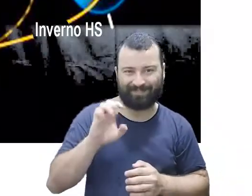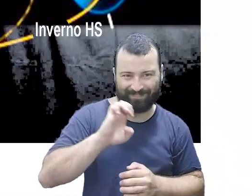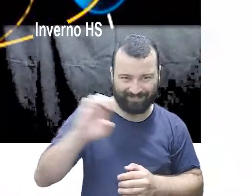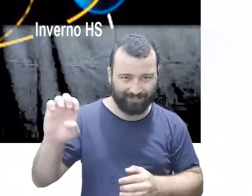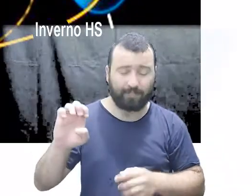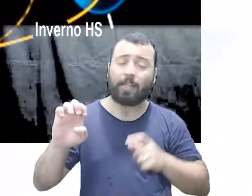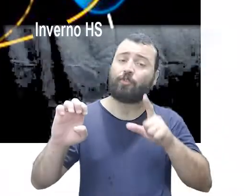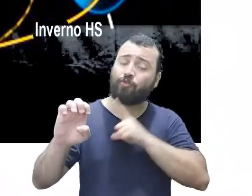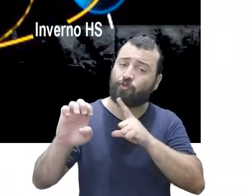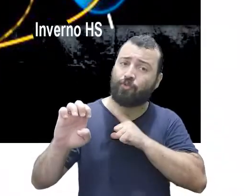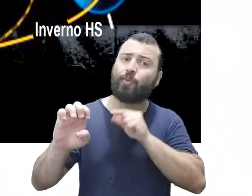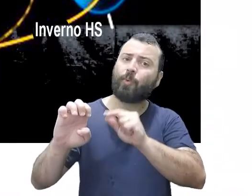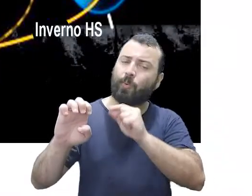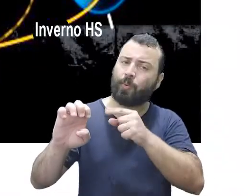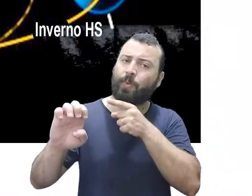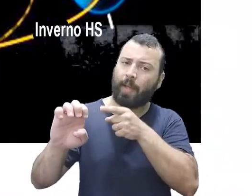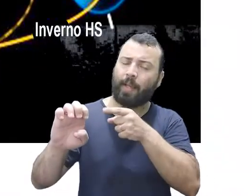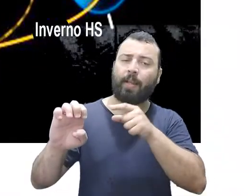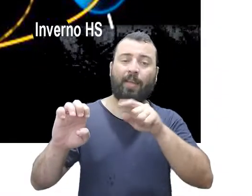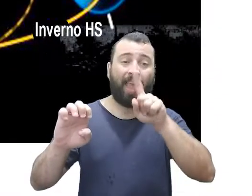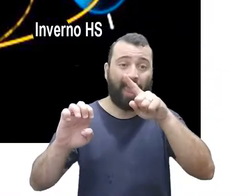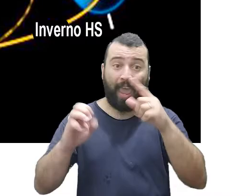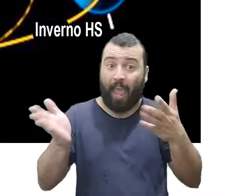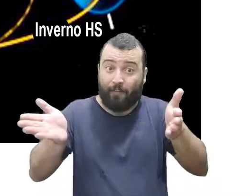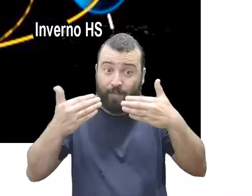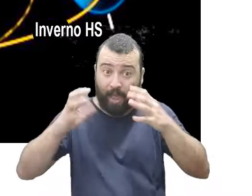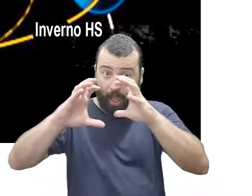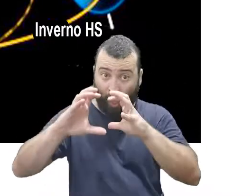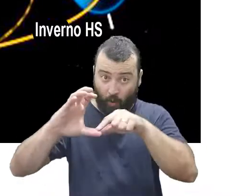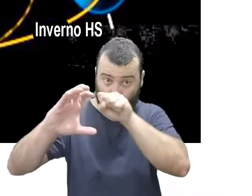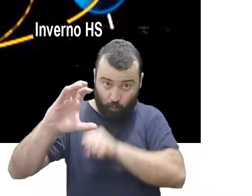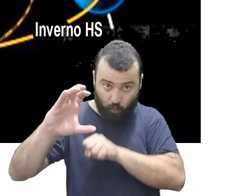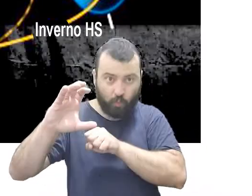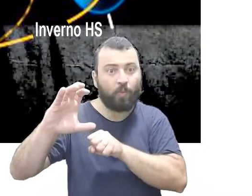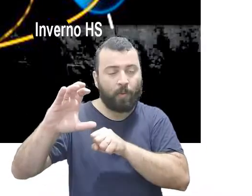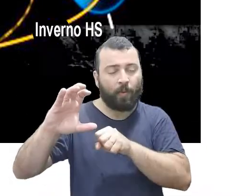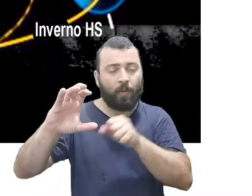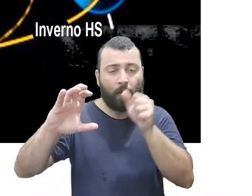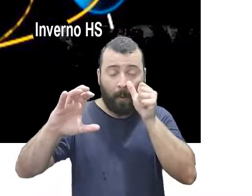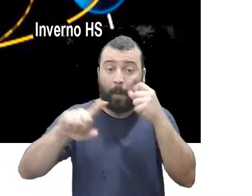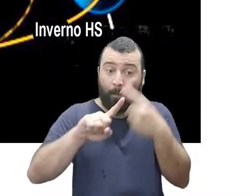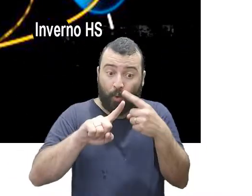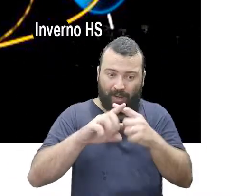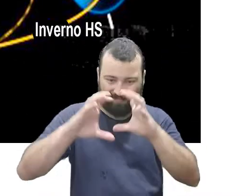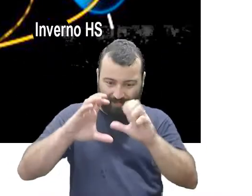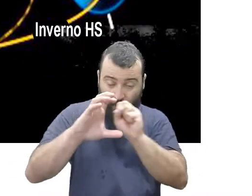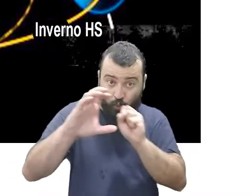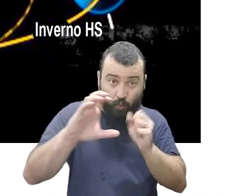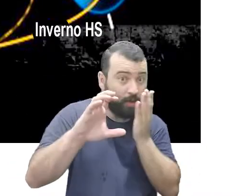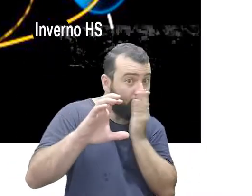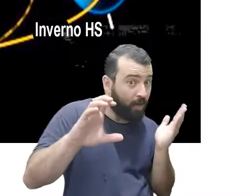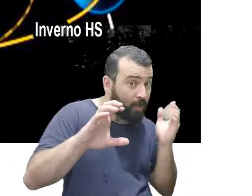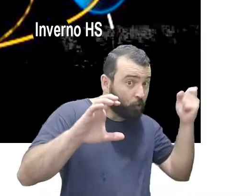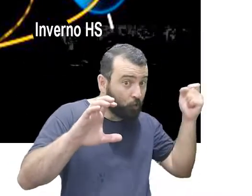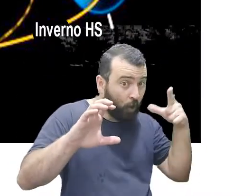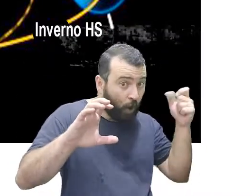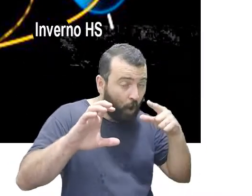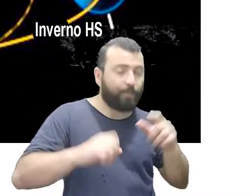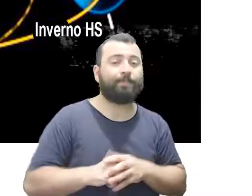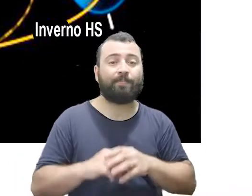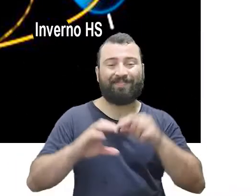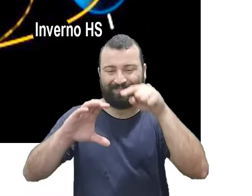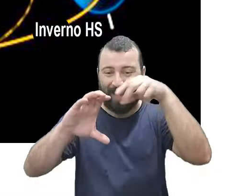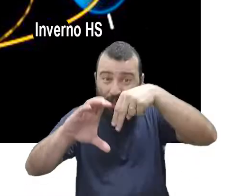lado esquerdo, nós temos a condição de verão no hemisfério sul, porque uma face maior do hemisfério sul está voltado para o